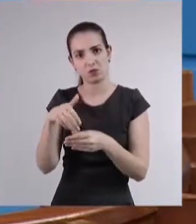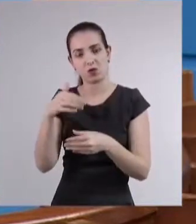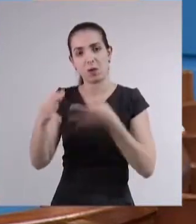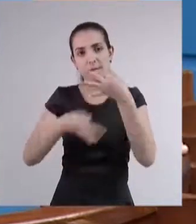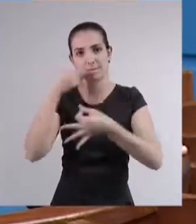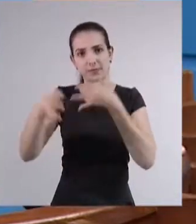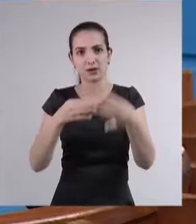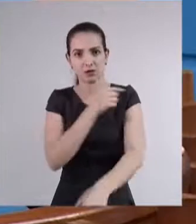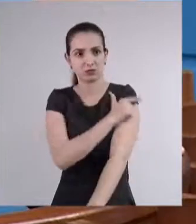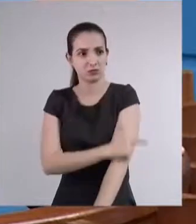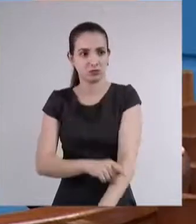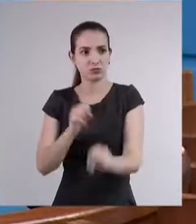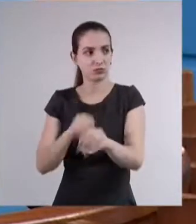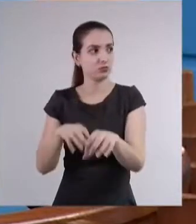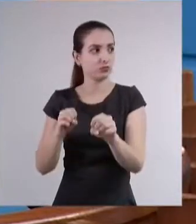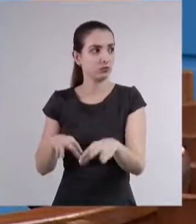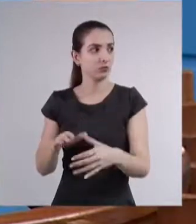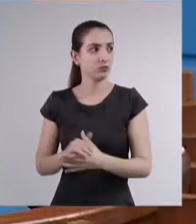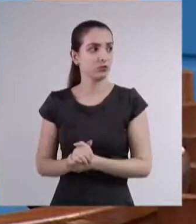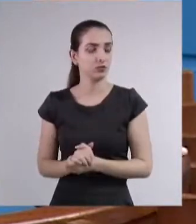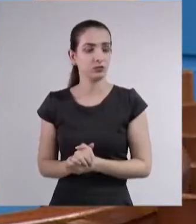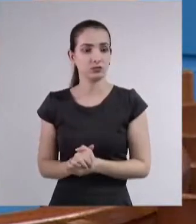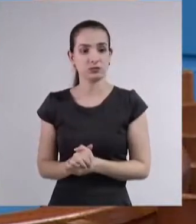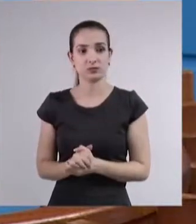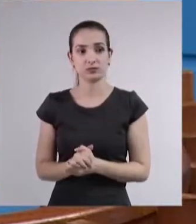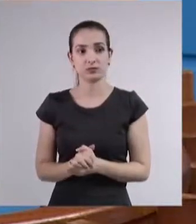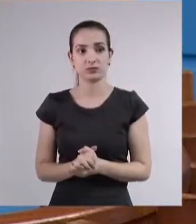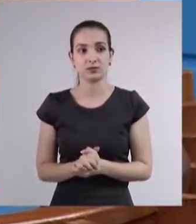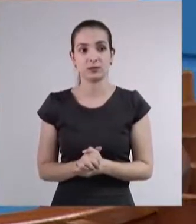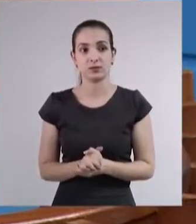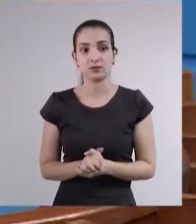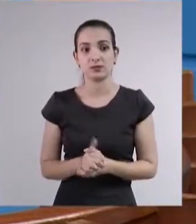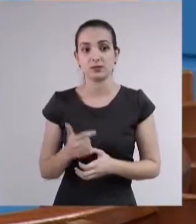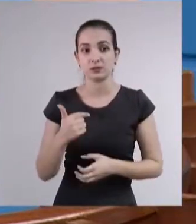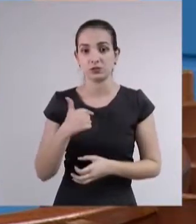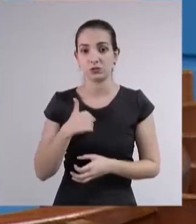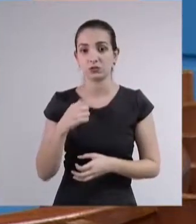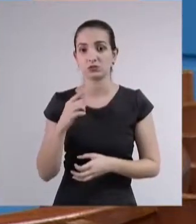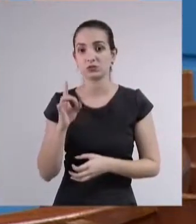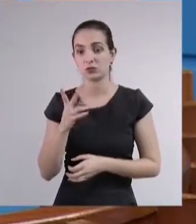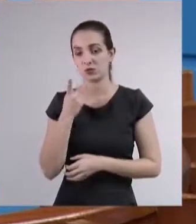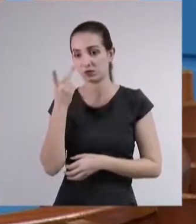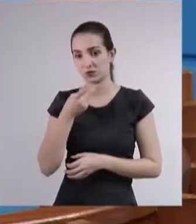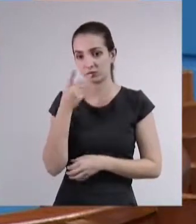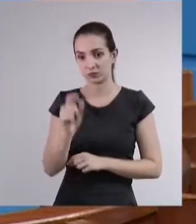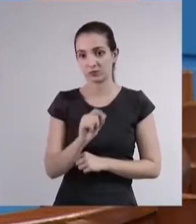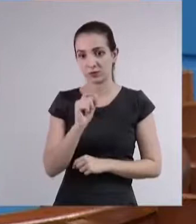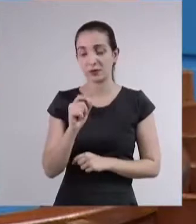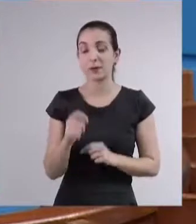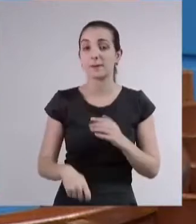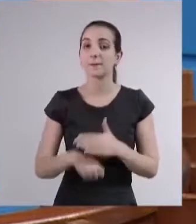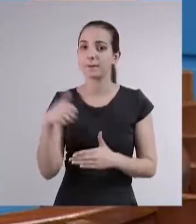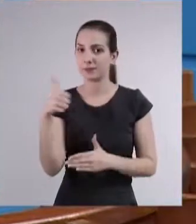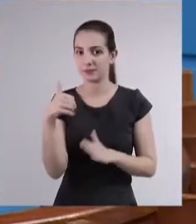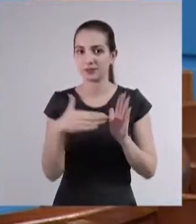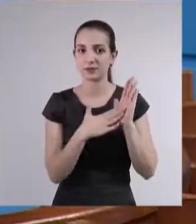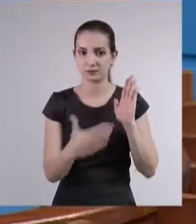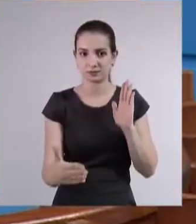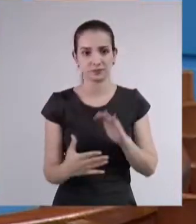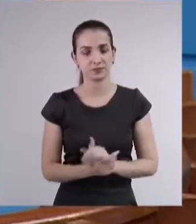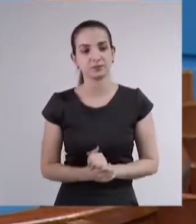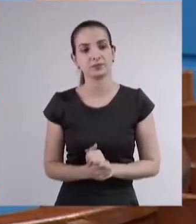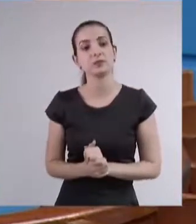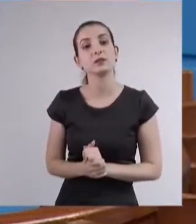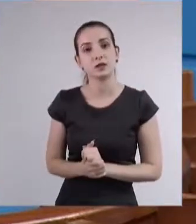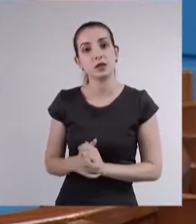4 propostas. Eu só vou comentar essas aí. Primeira proposta, que o